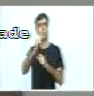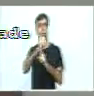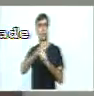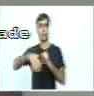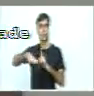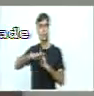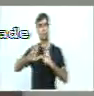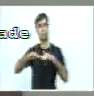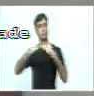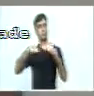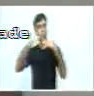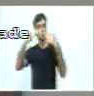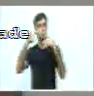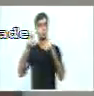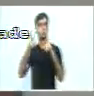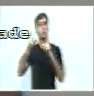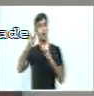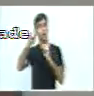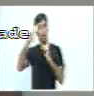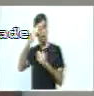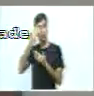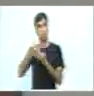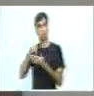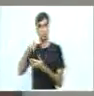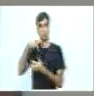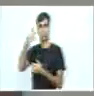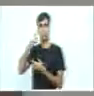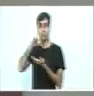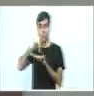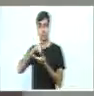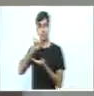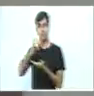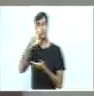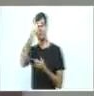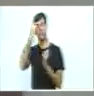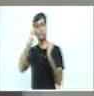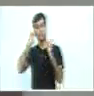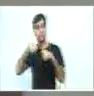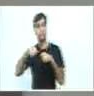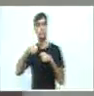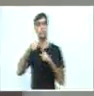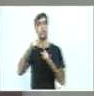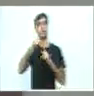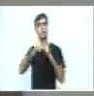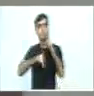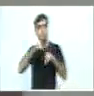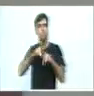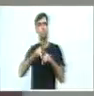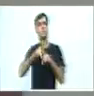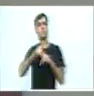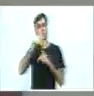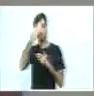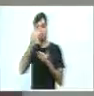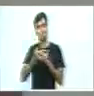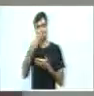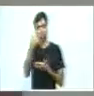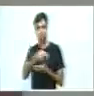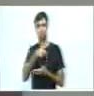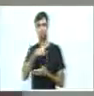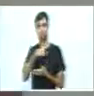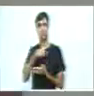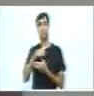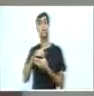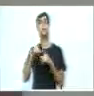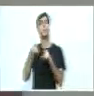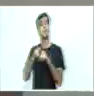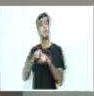sociedade. É a política que eu acredito, aquela feita com a participação popular. E aí,